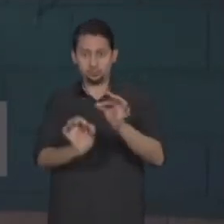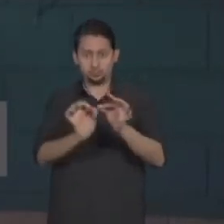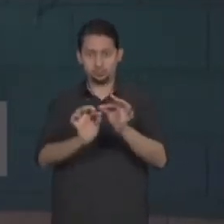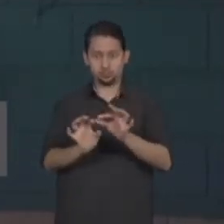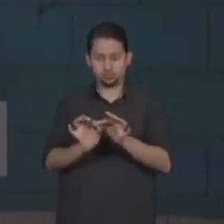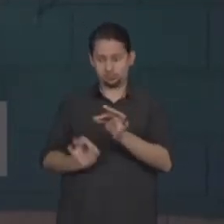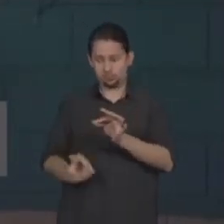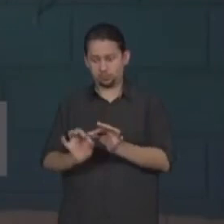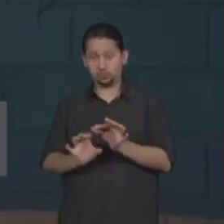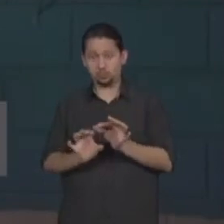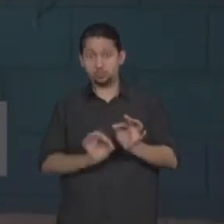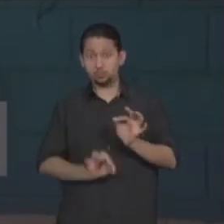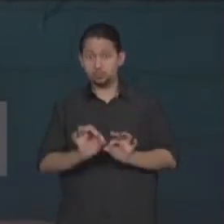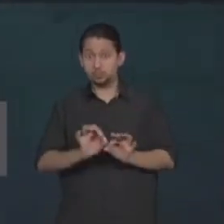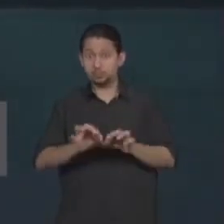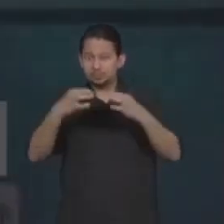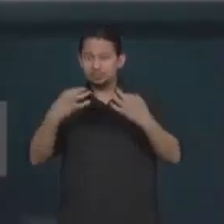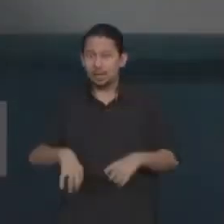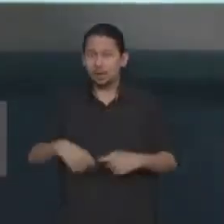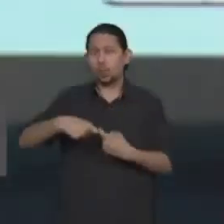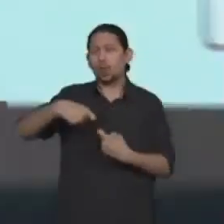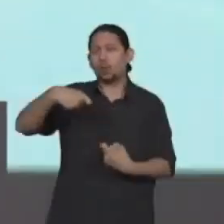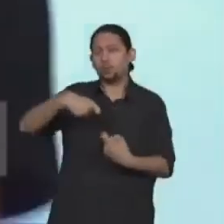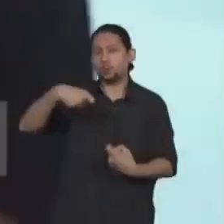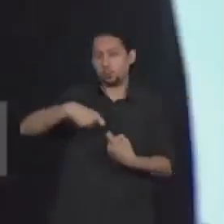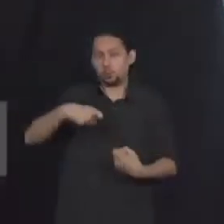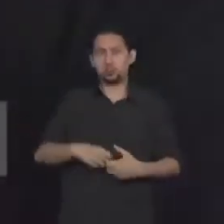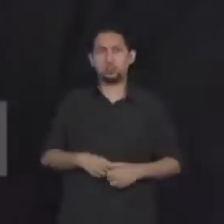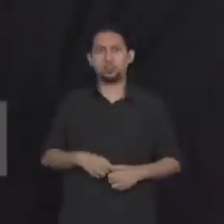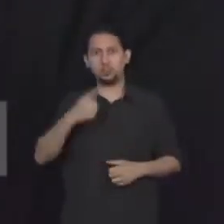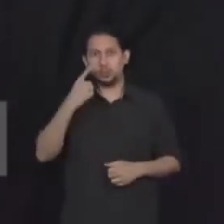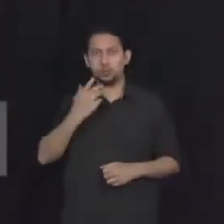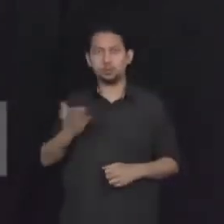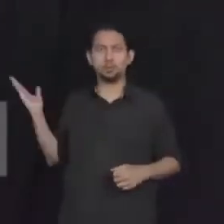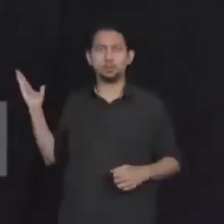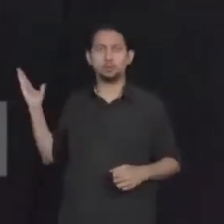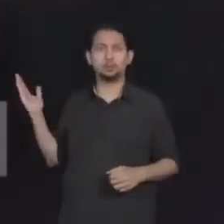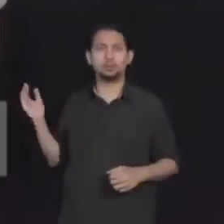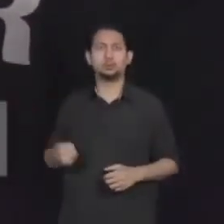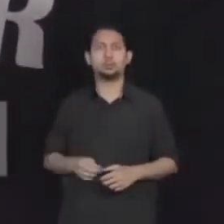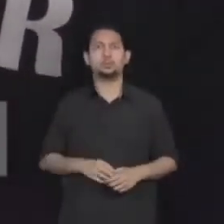na polia ali e esse daqui.